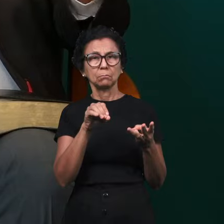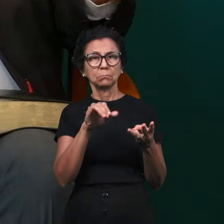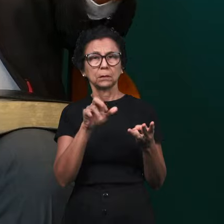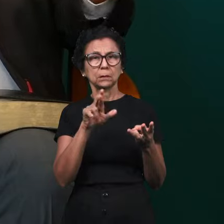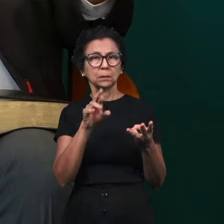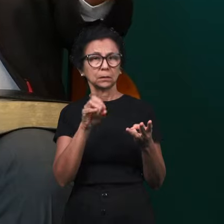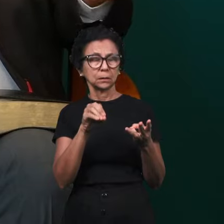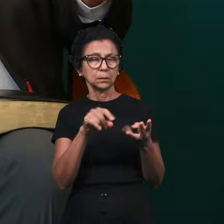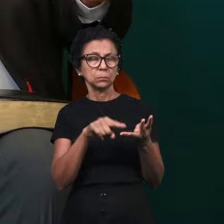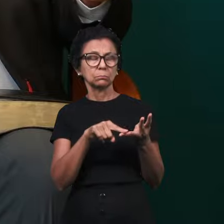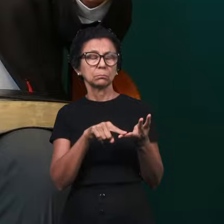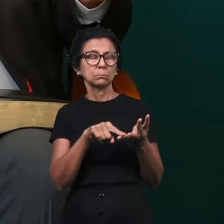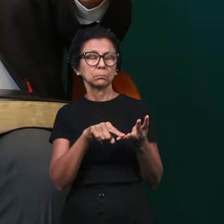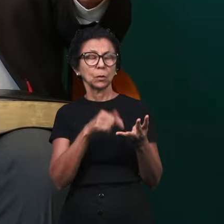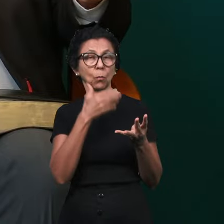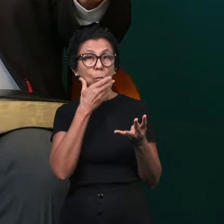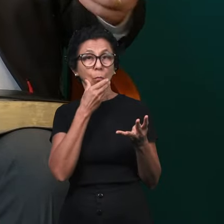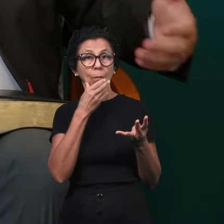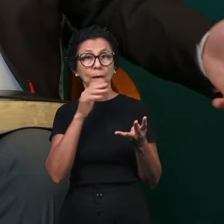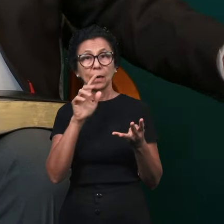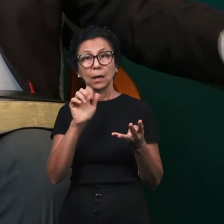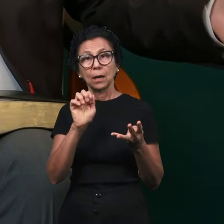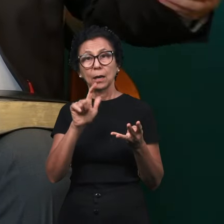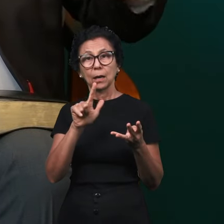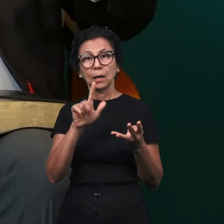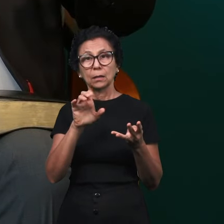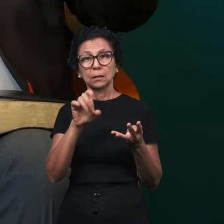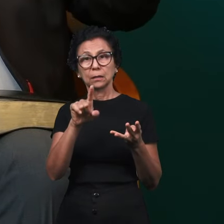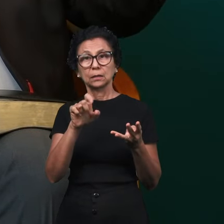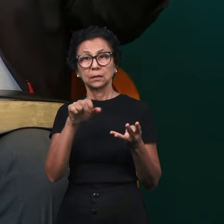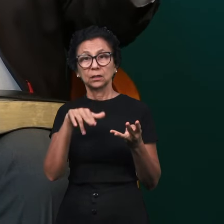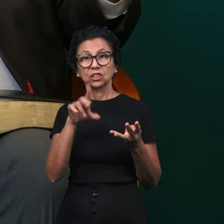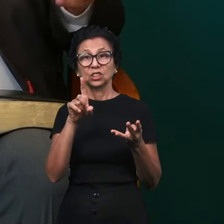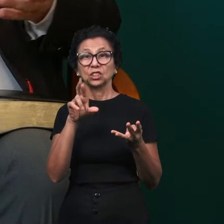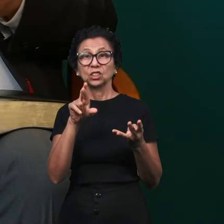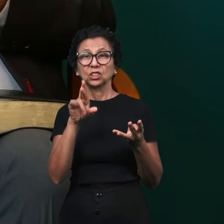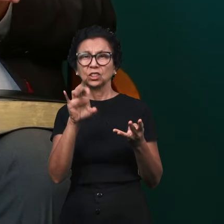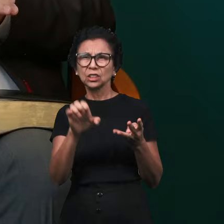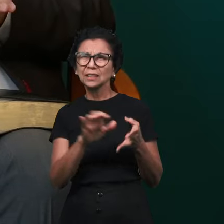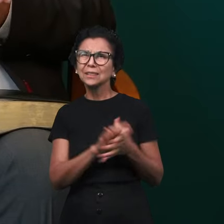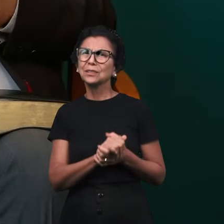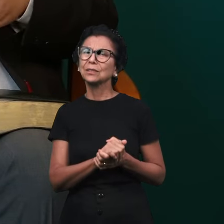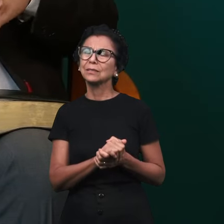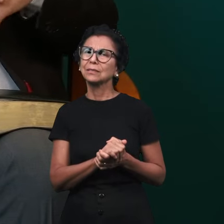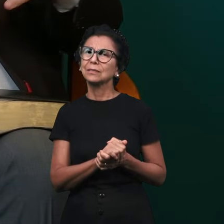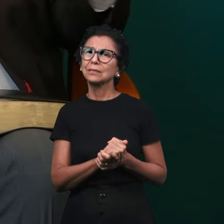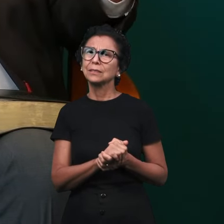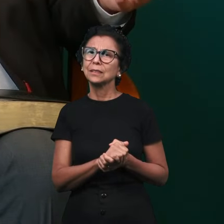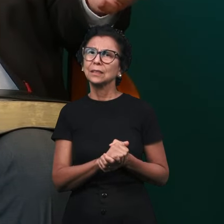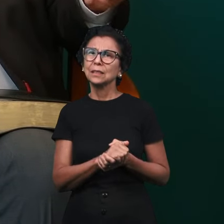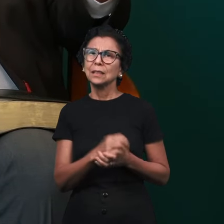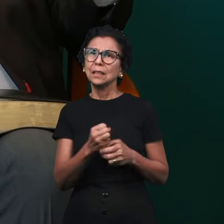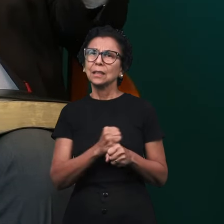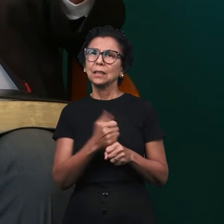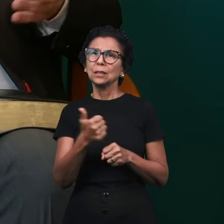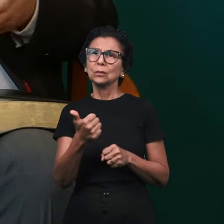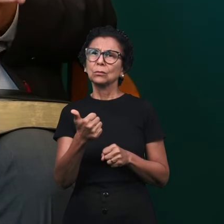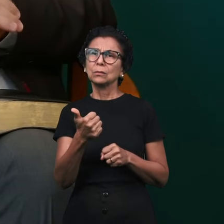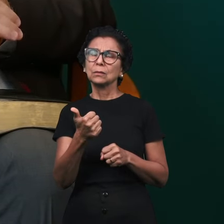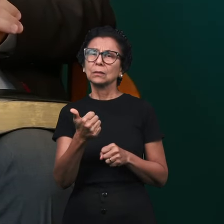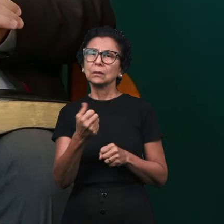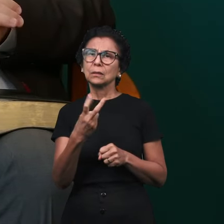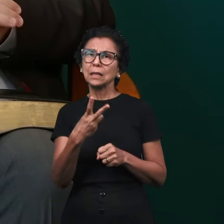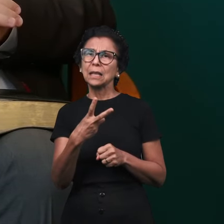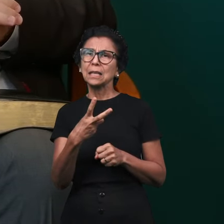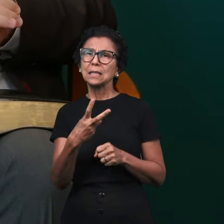grego, Alexandre o Grande, né? Que ele Sim. unificou tudo, venceu tantas guerras, mas ele morreu novo. Em 13 anos ele conquistou tudo, mas morreu antes